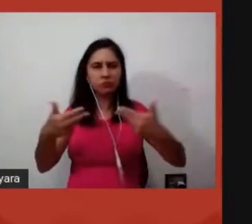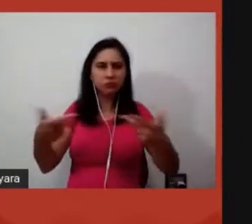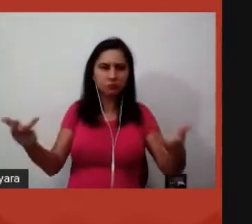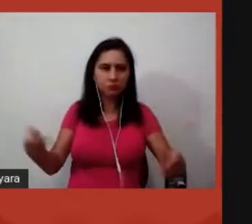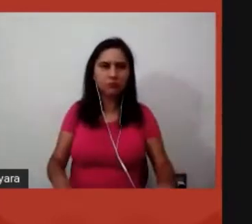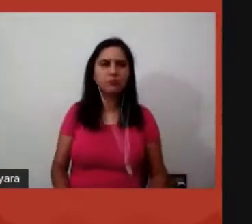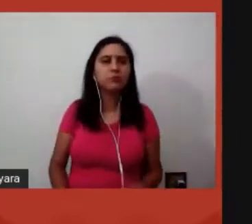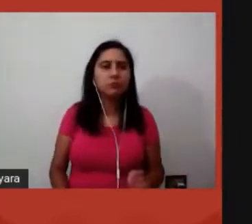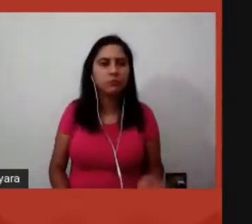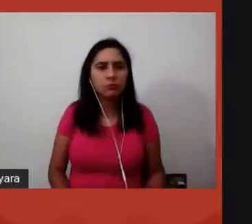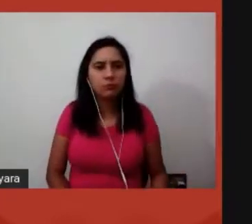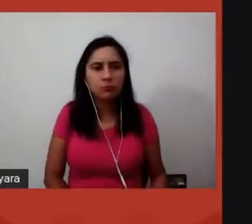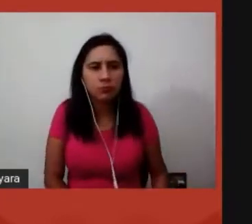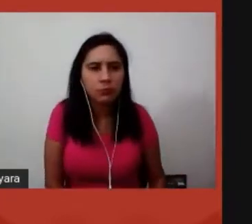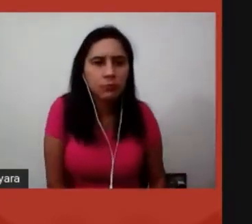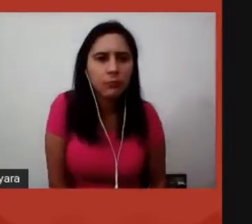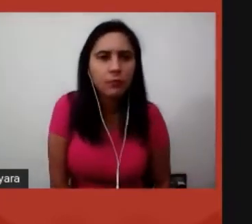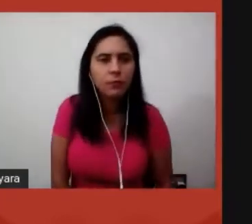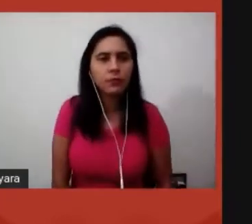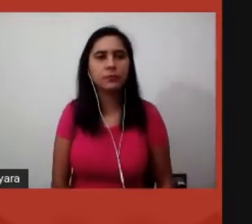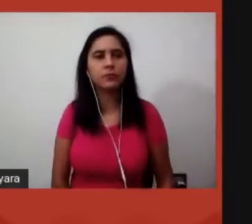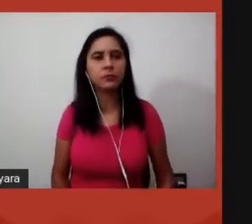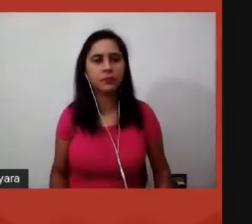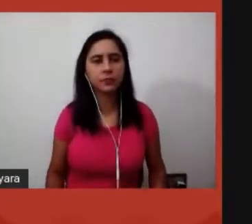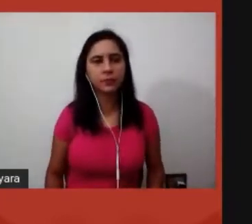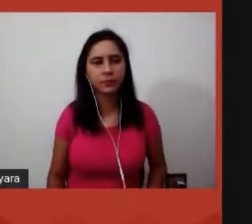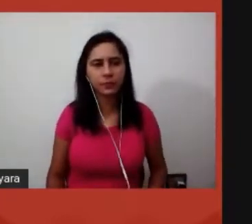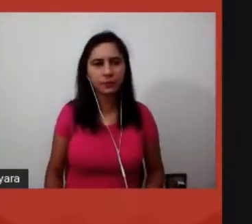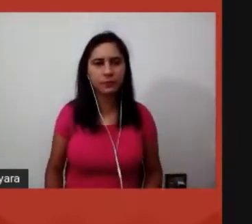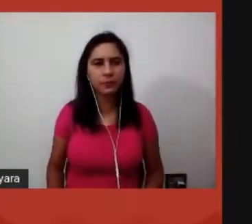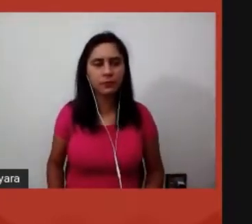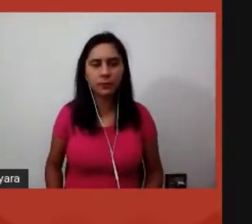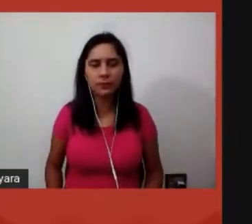uma página que vai colando, né?